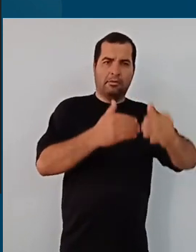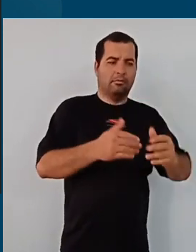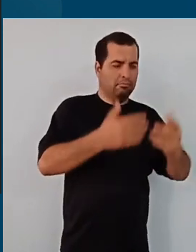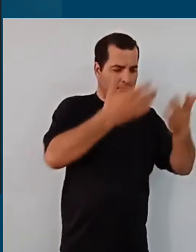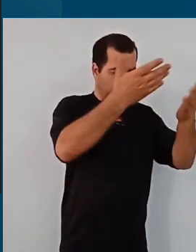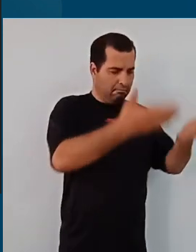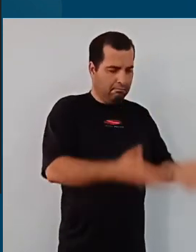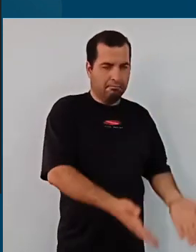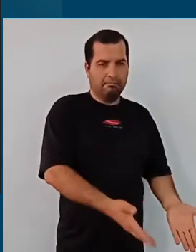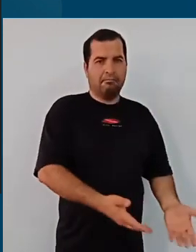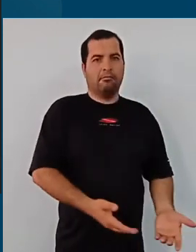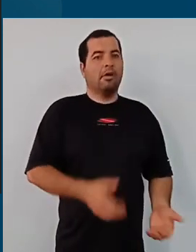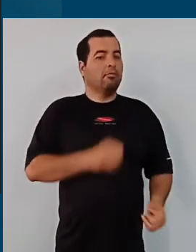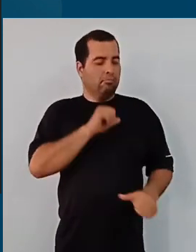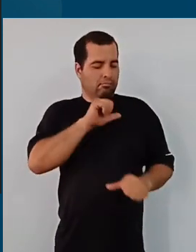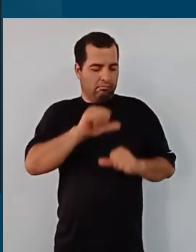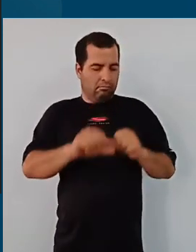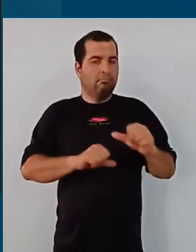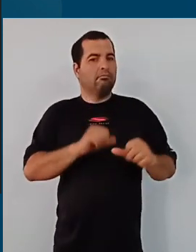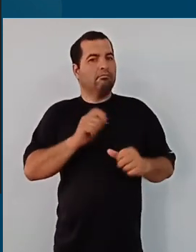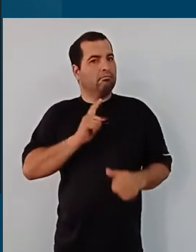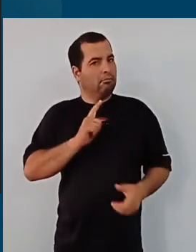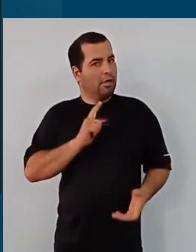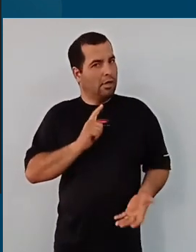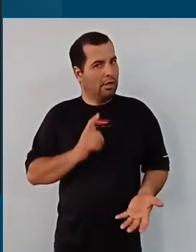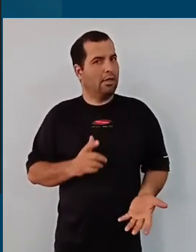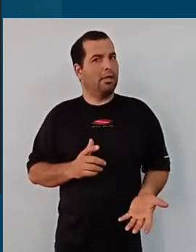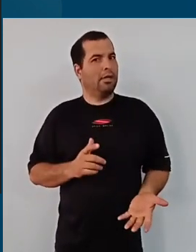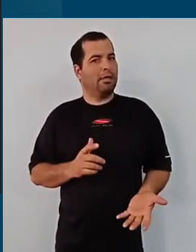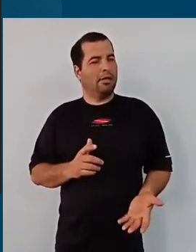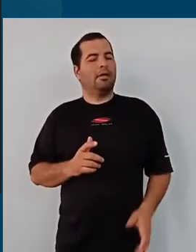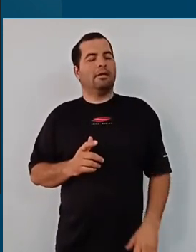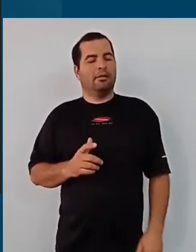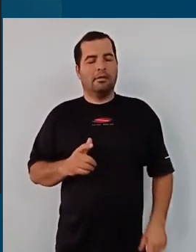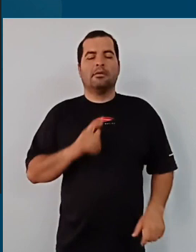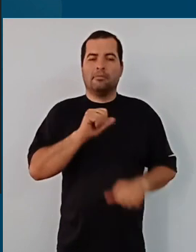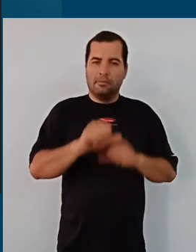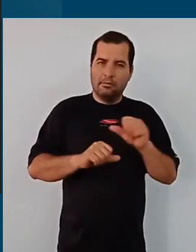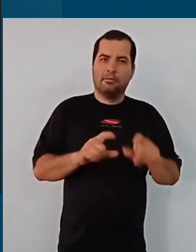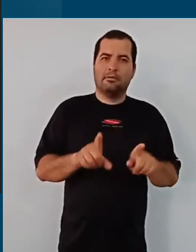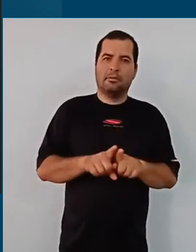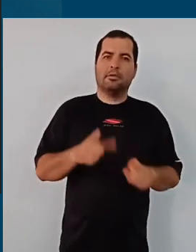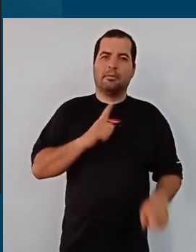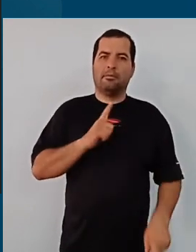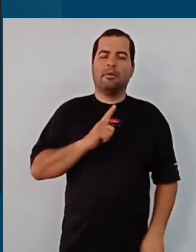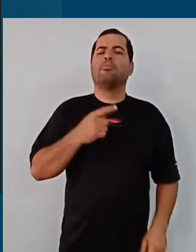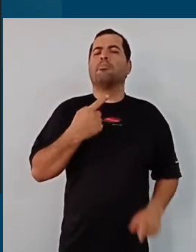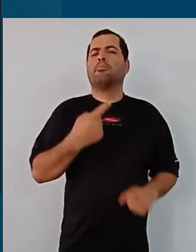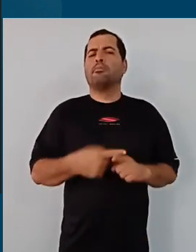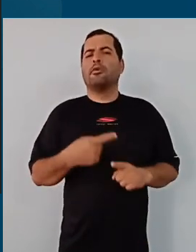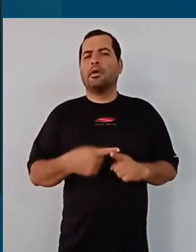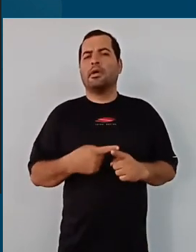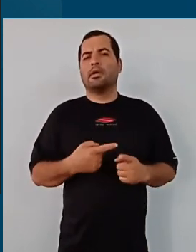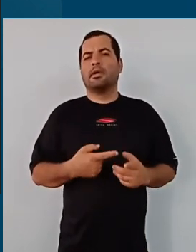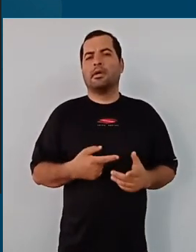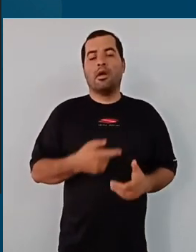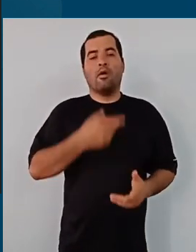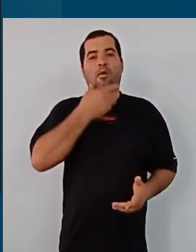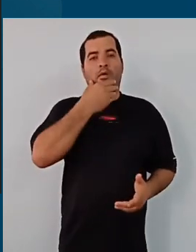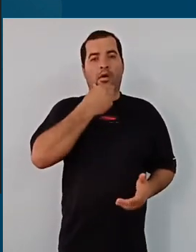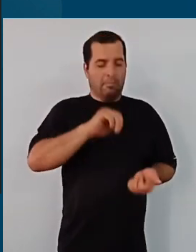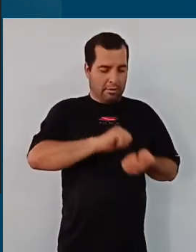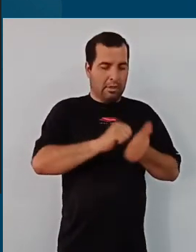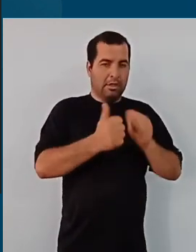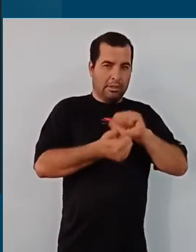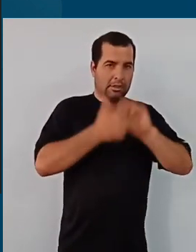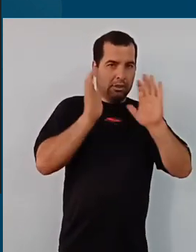uma pequena girada, uma pequena modificação. Por quê? Porque aquele homem